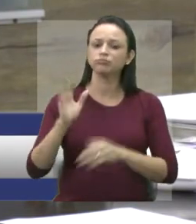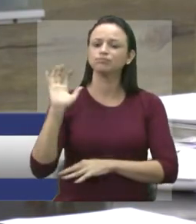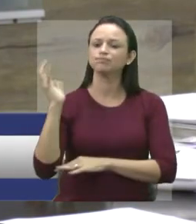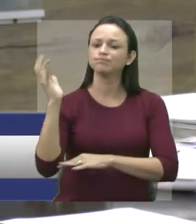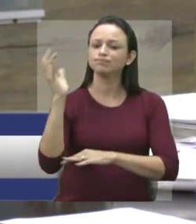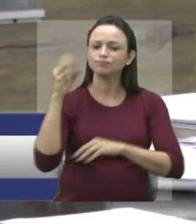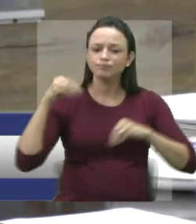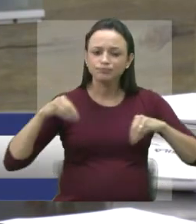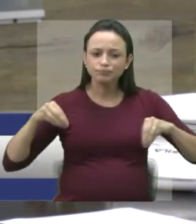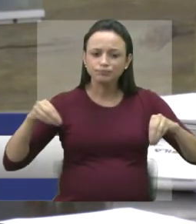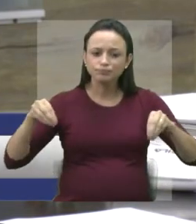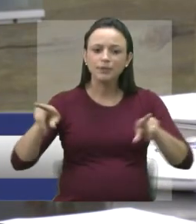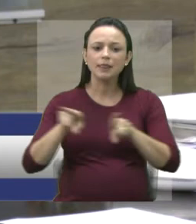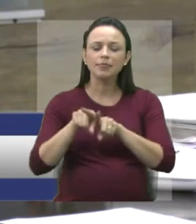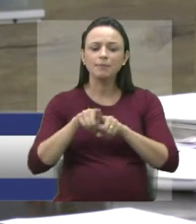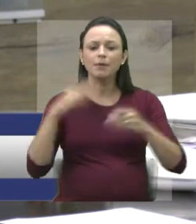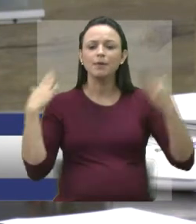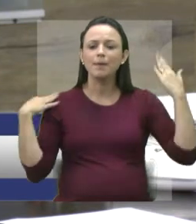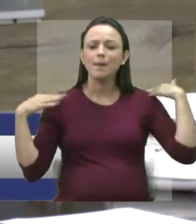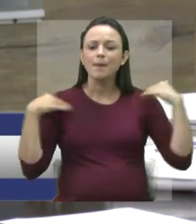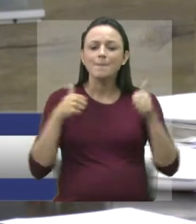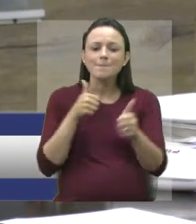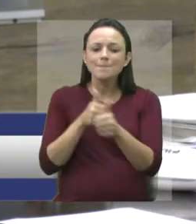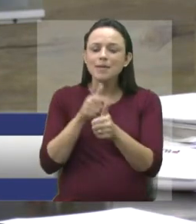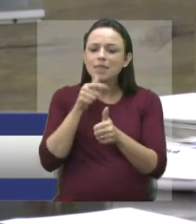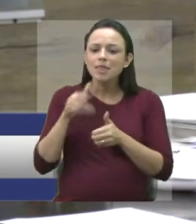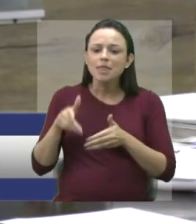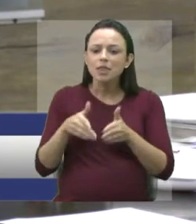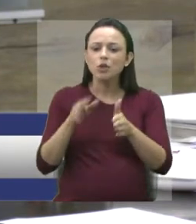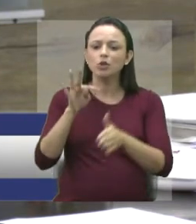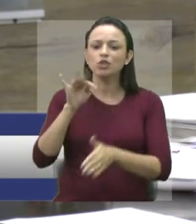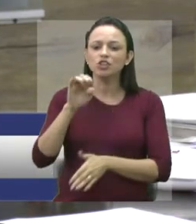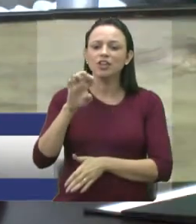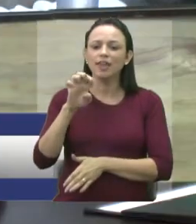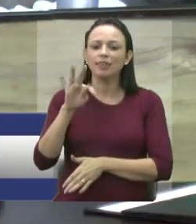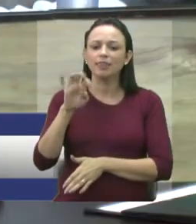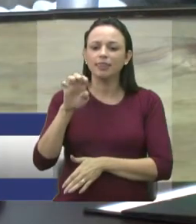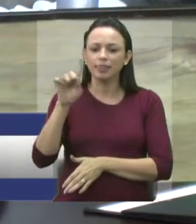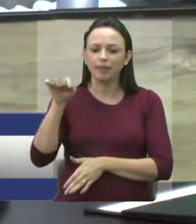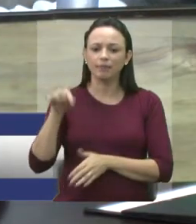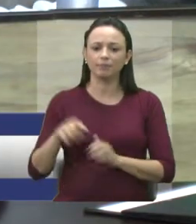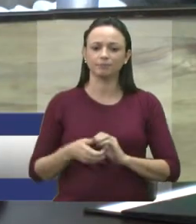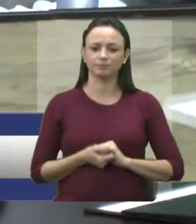e exploração turística às margens do Rio Tietê.